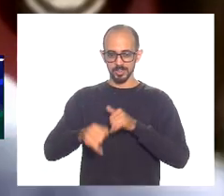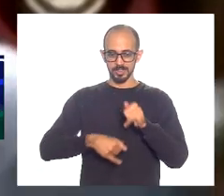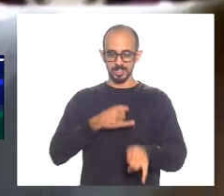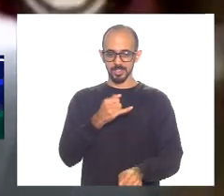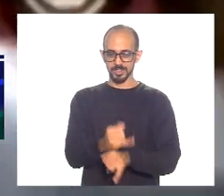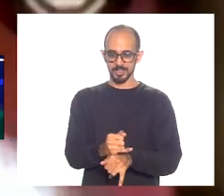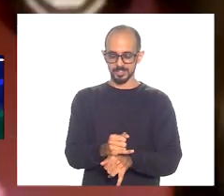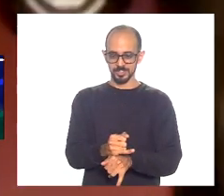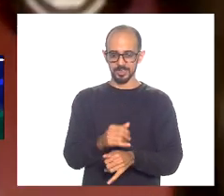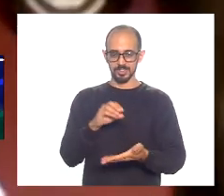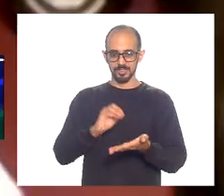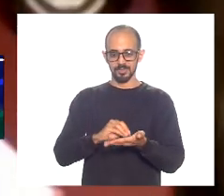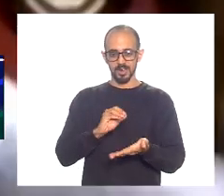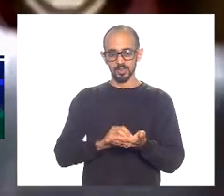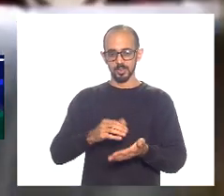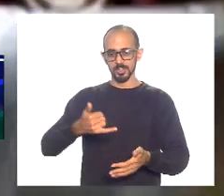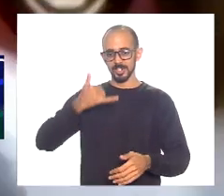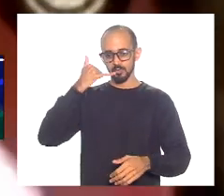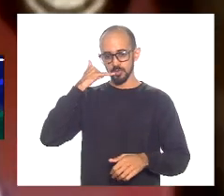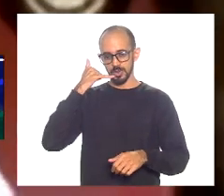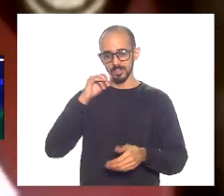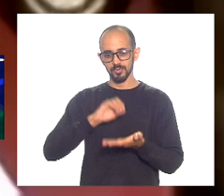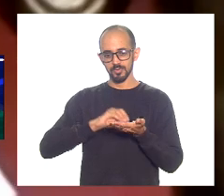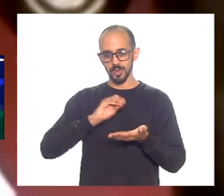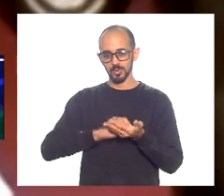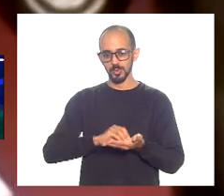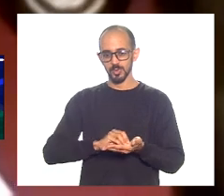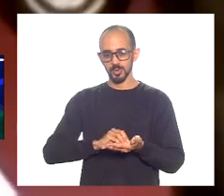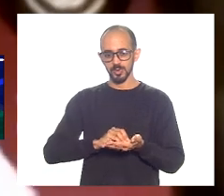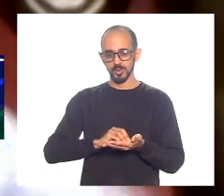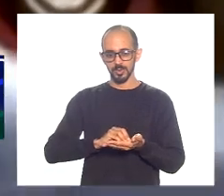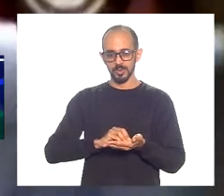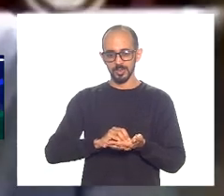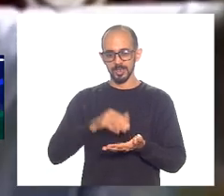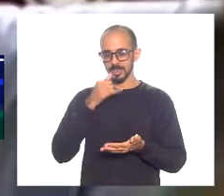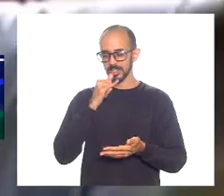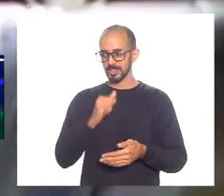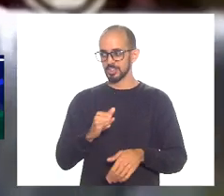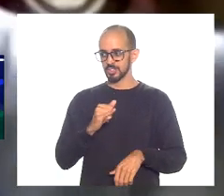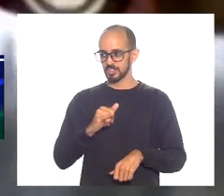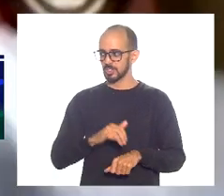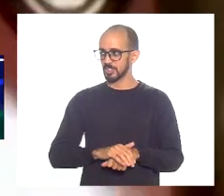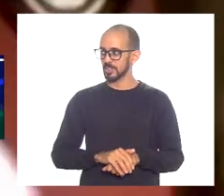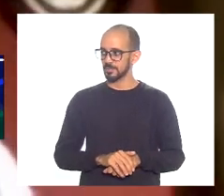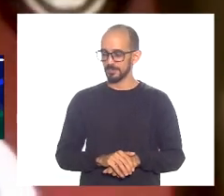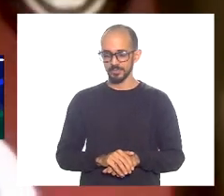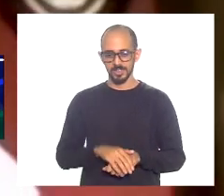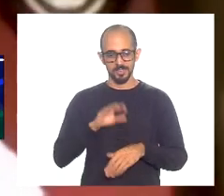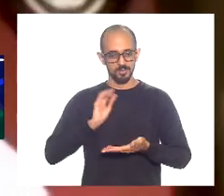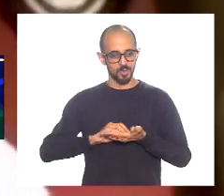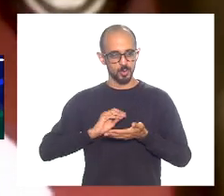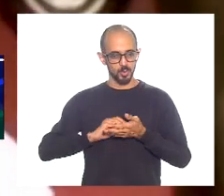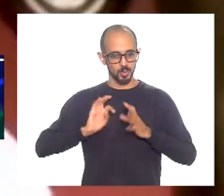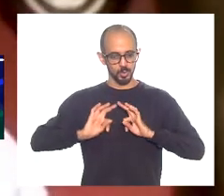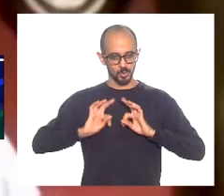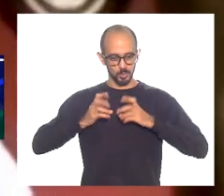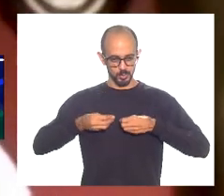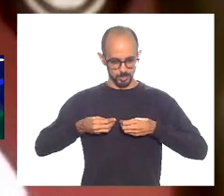internet, faltou telefone, faltou energia, faltou tudo.